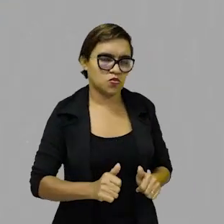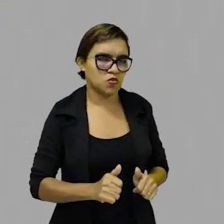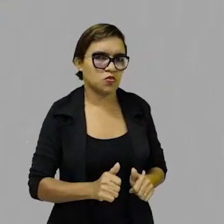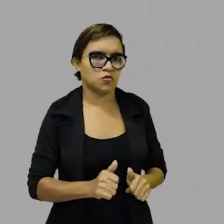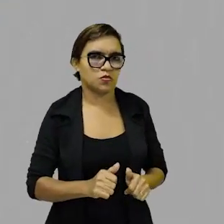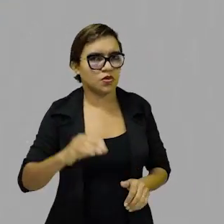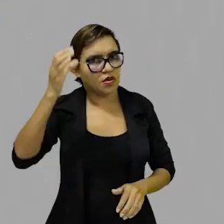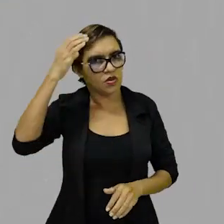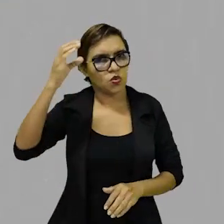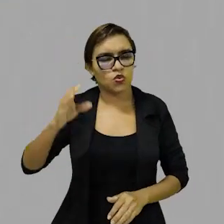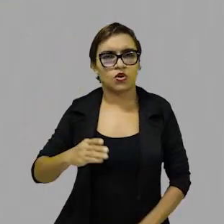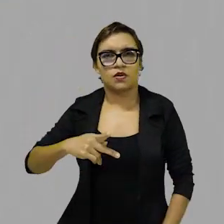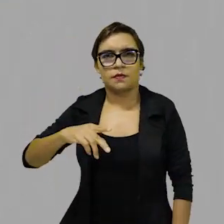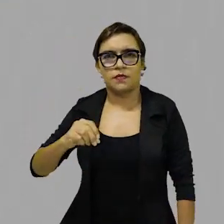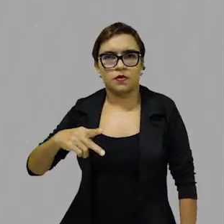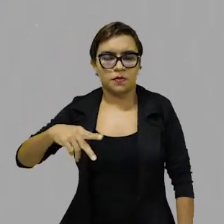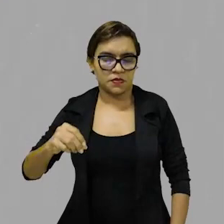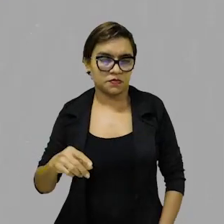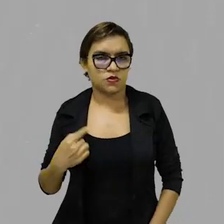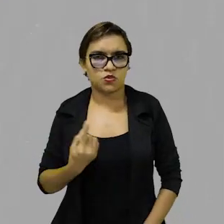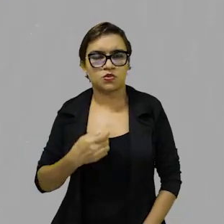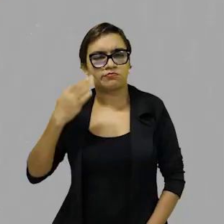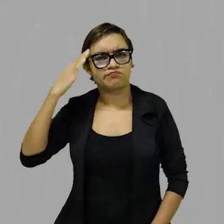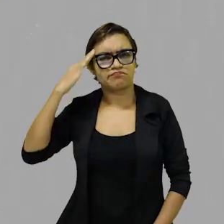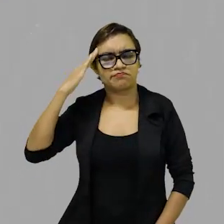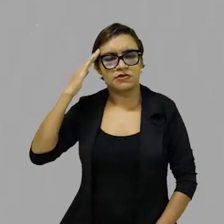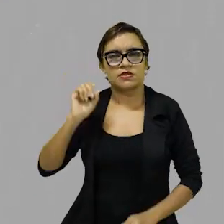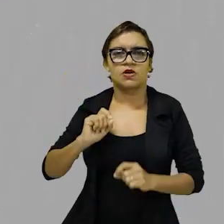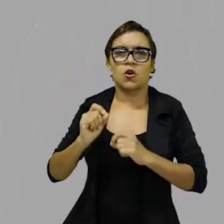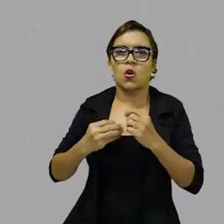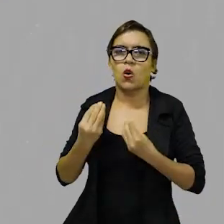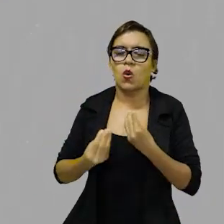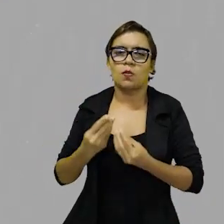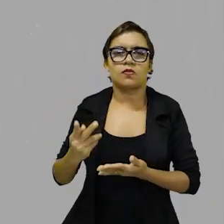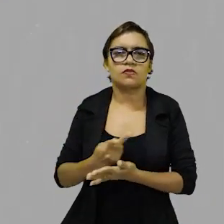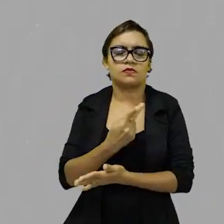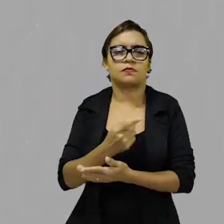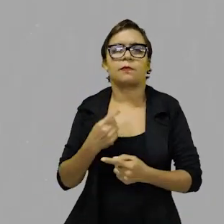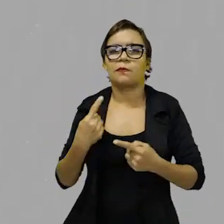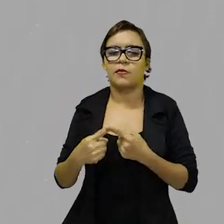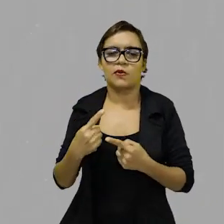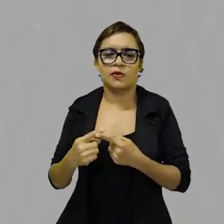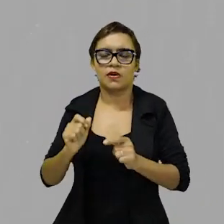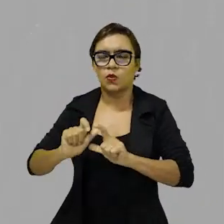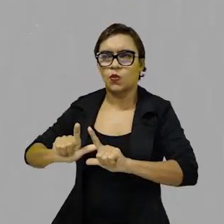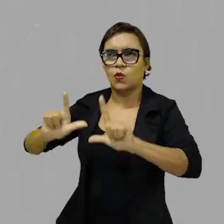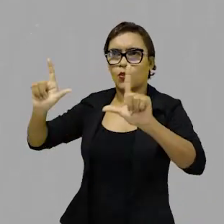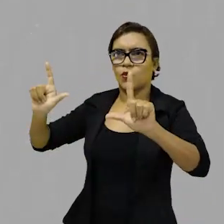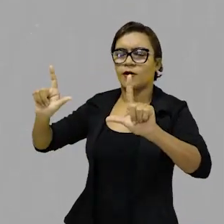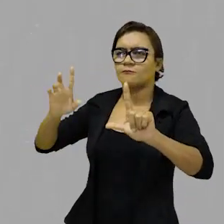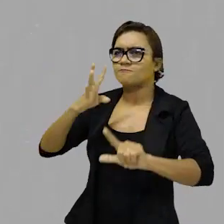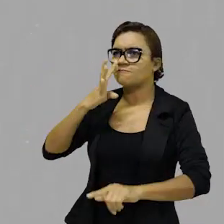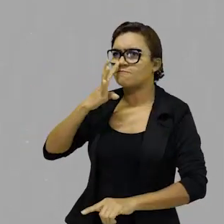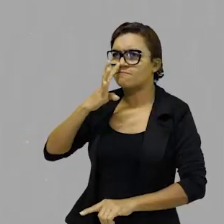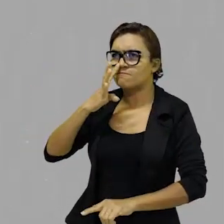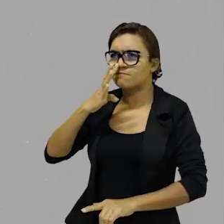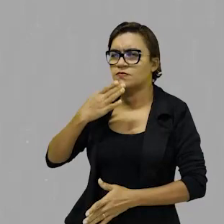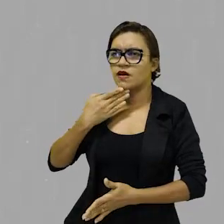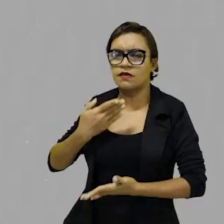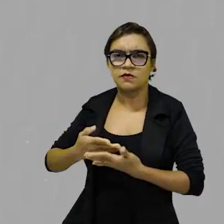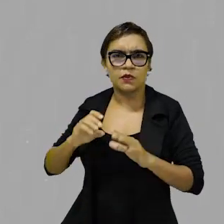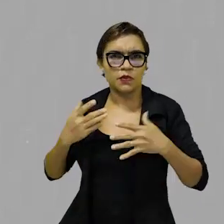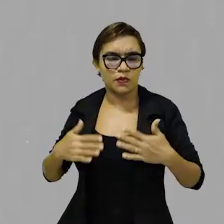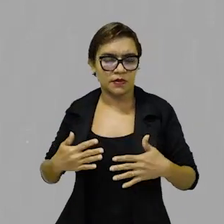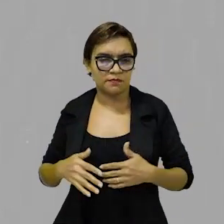da cultura pop. E a gente vai trabalhar e entender o que foi que aconteceu, por que, que esse quadro é tão chamativo, por que, que ele me lembra